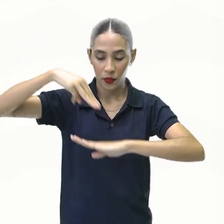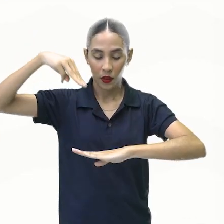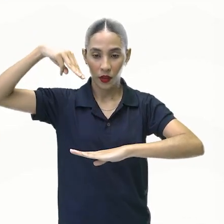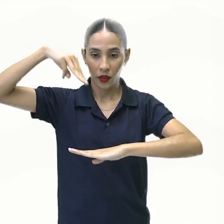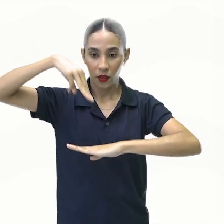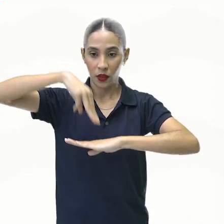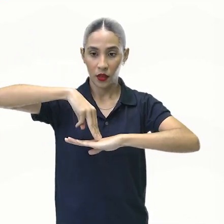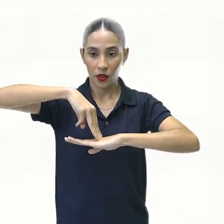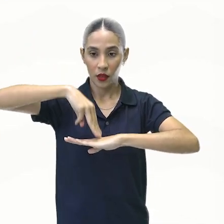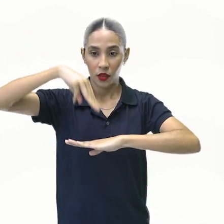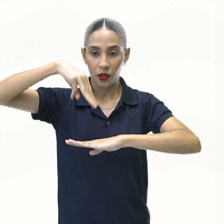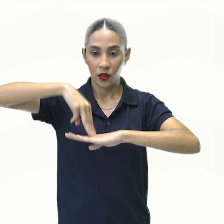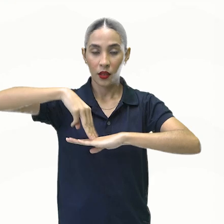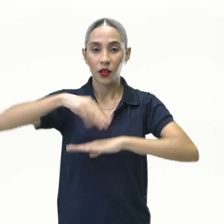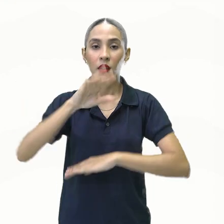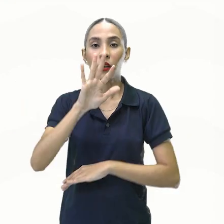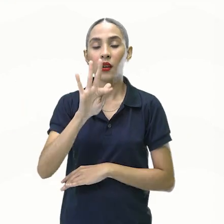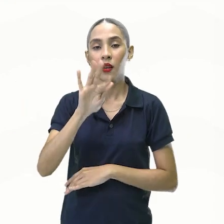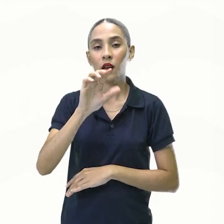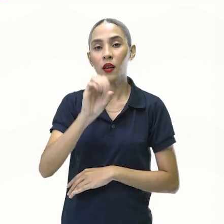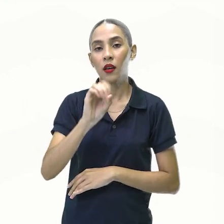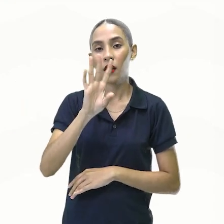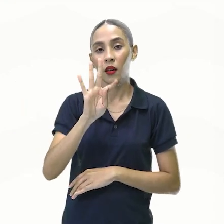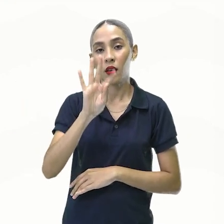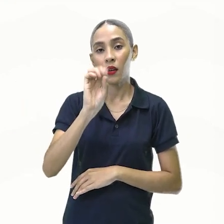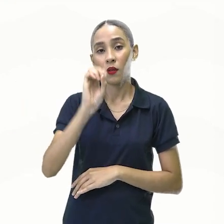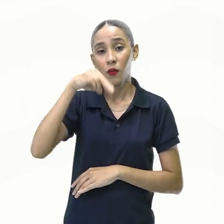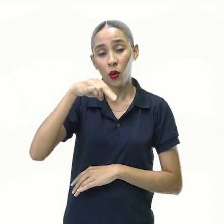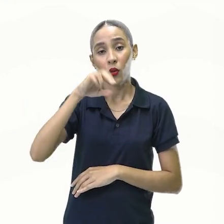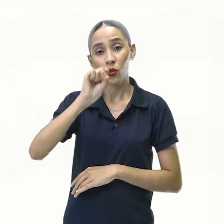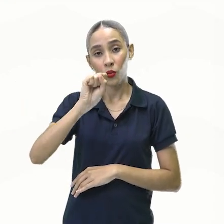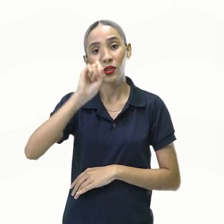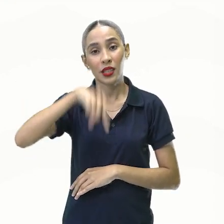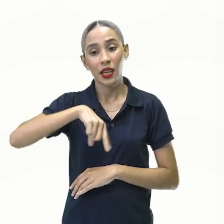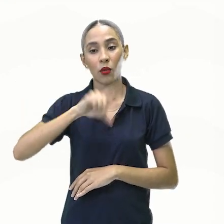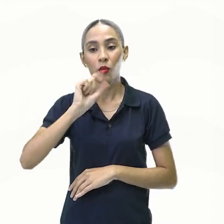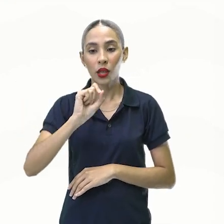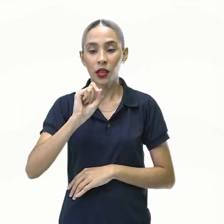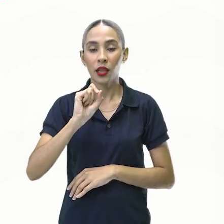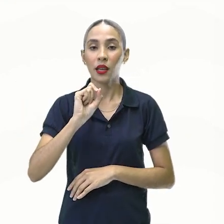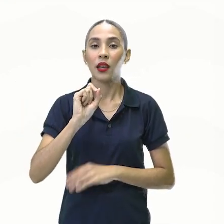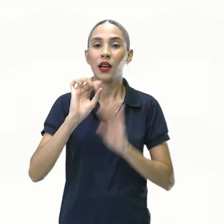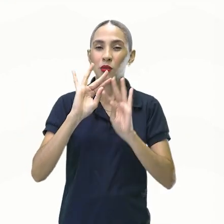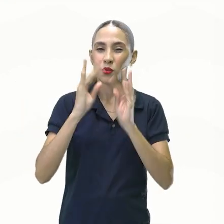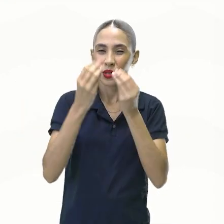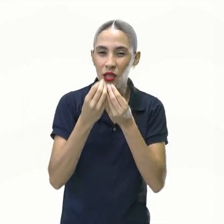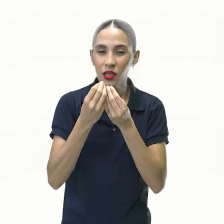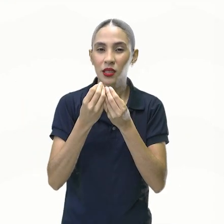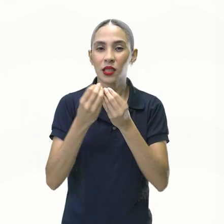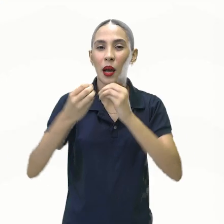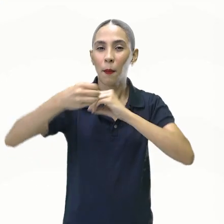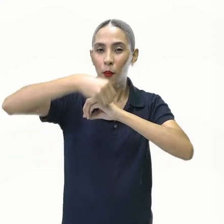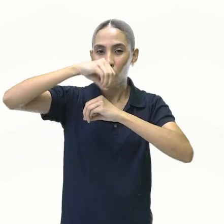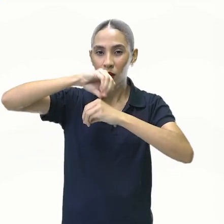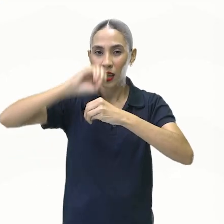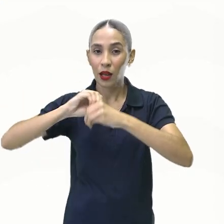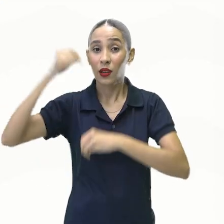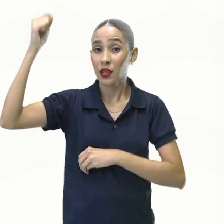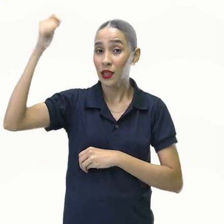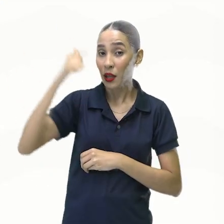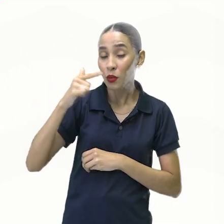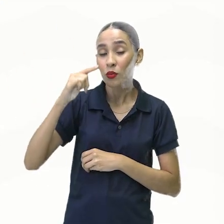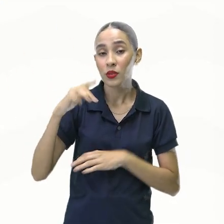metálica fótons, né? Que é a partícula da luz, né? Quando a gente considera uma teoria em